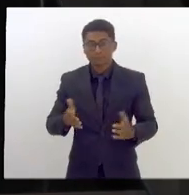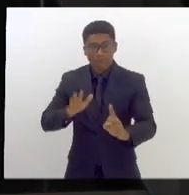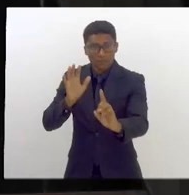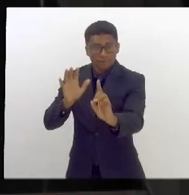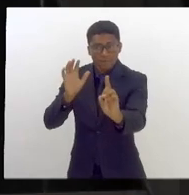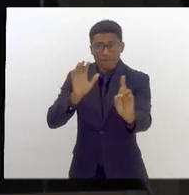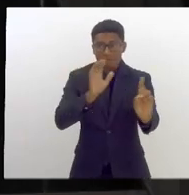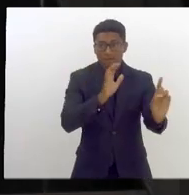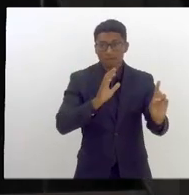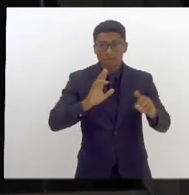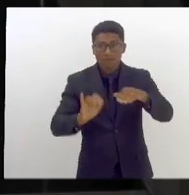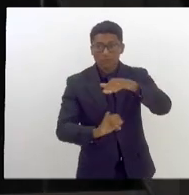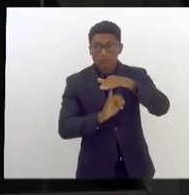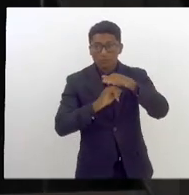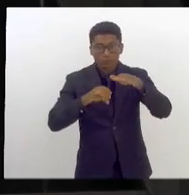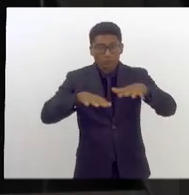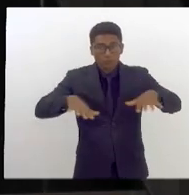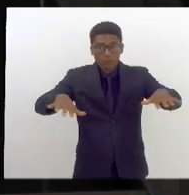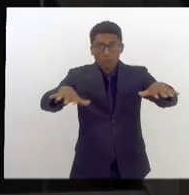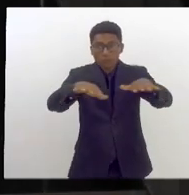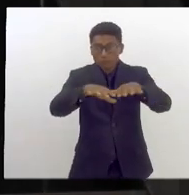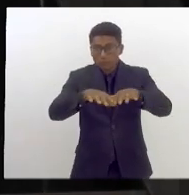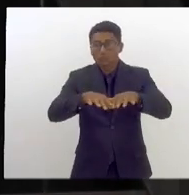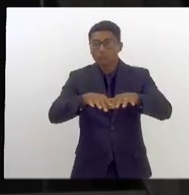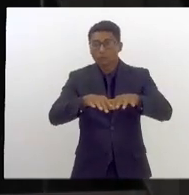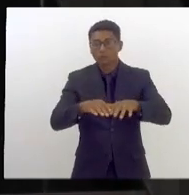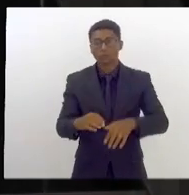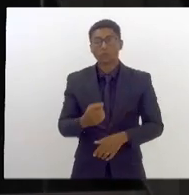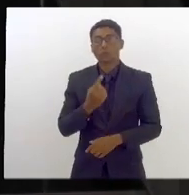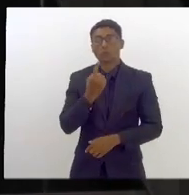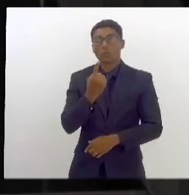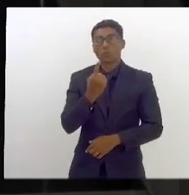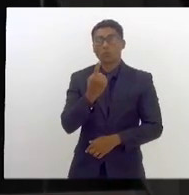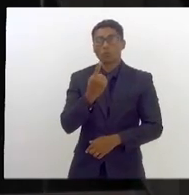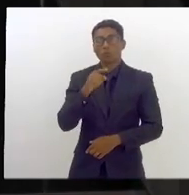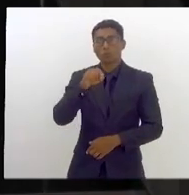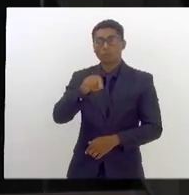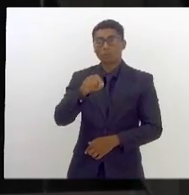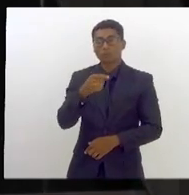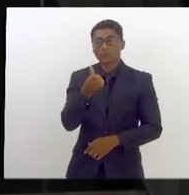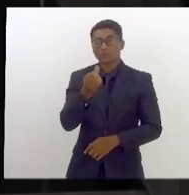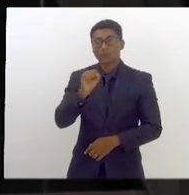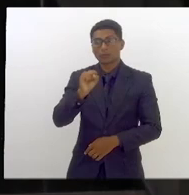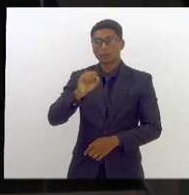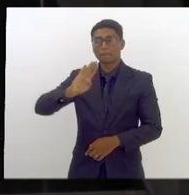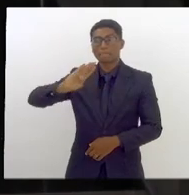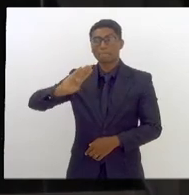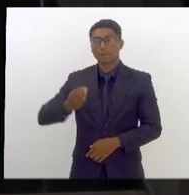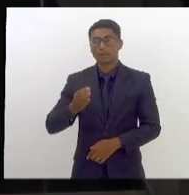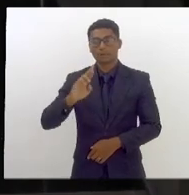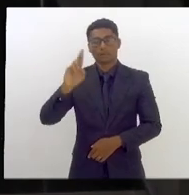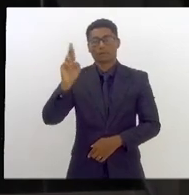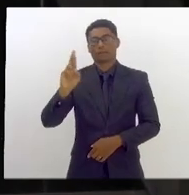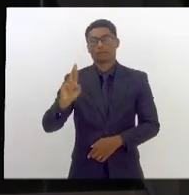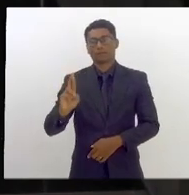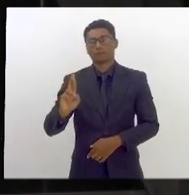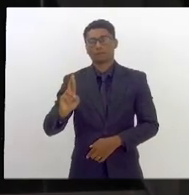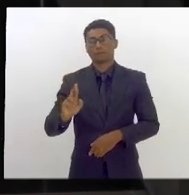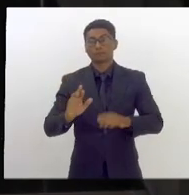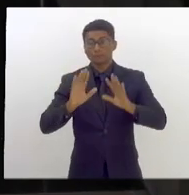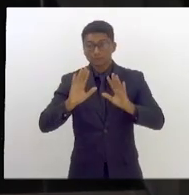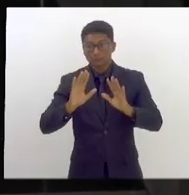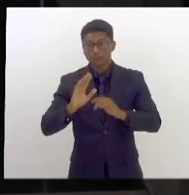de instituições do Ministério da Educação foi de um ponto 68 bilhão de reais mas desse